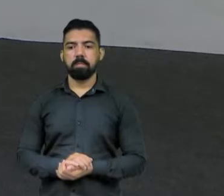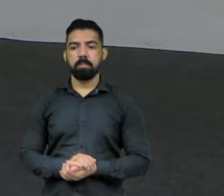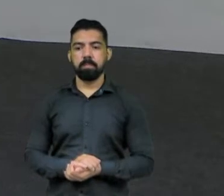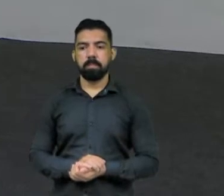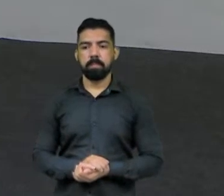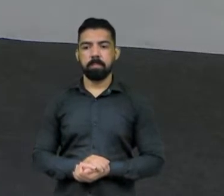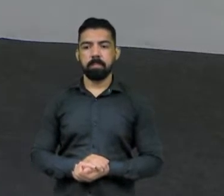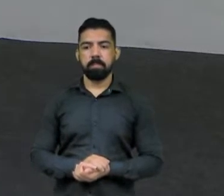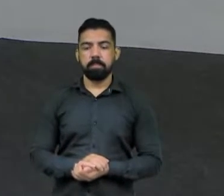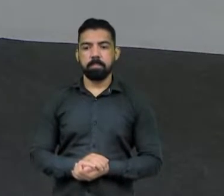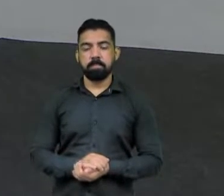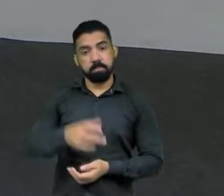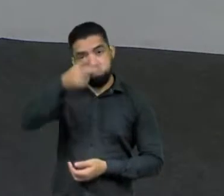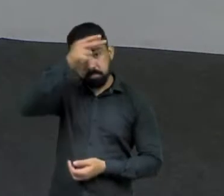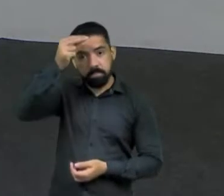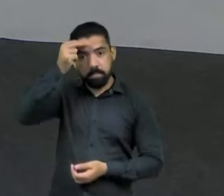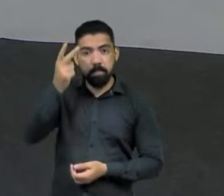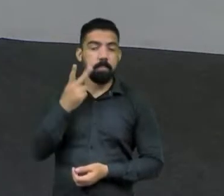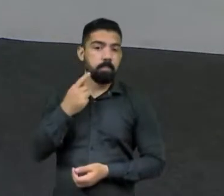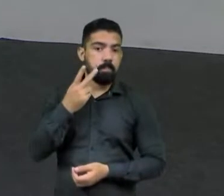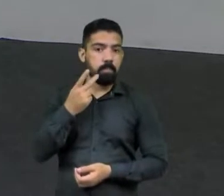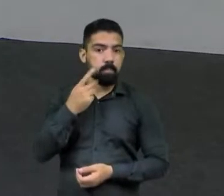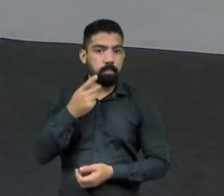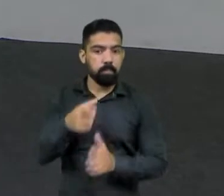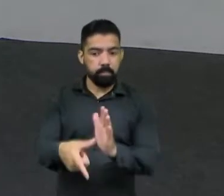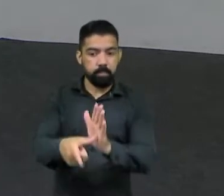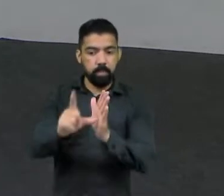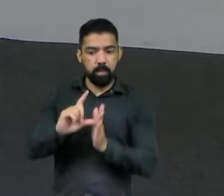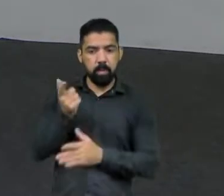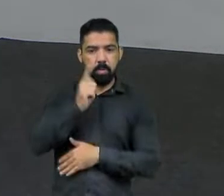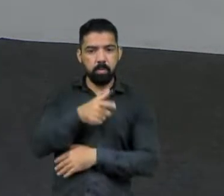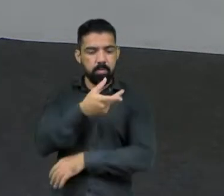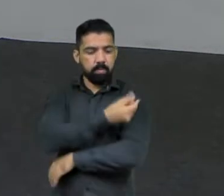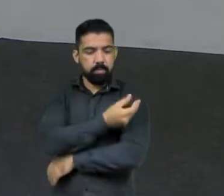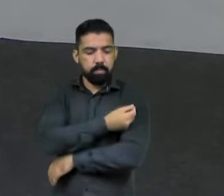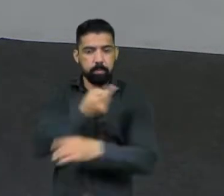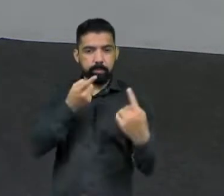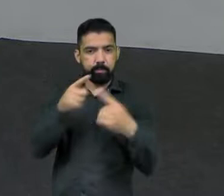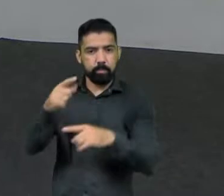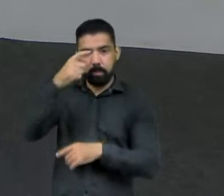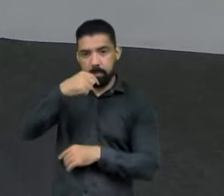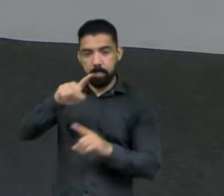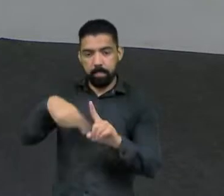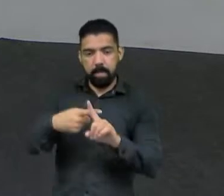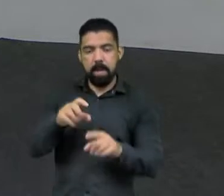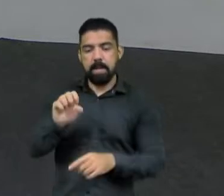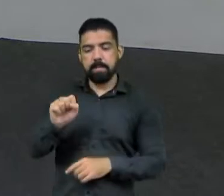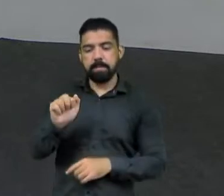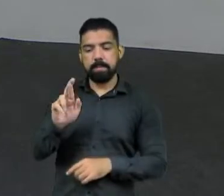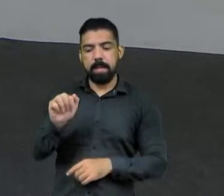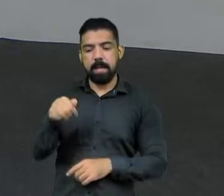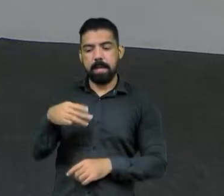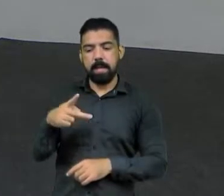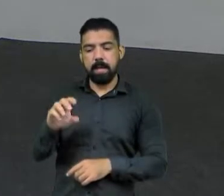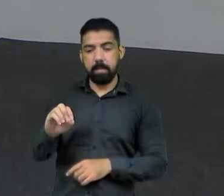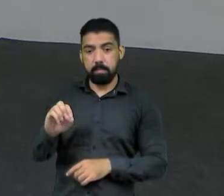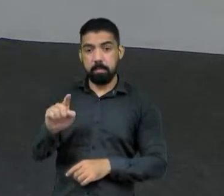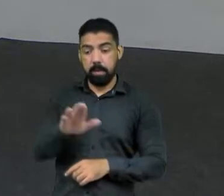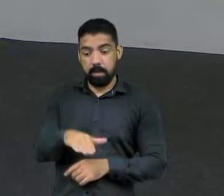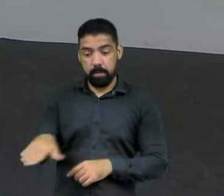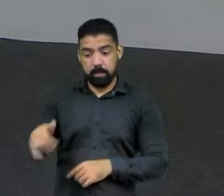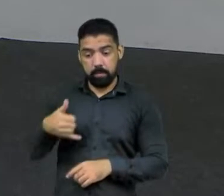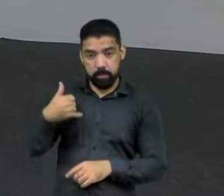A Prefeitura de Fortaleza antecipou a vacinação contra influenza e sarampo para crianças de 6 meses a menores